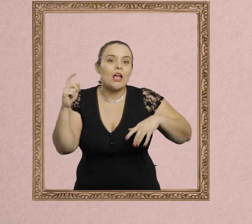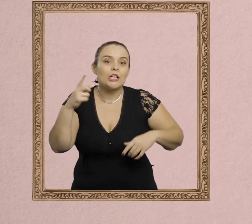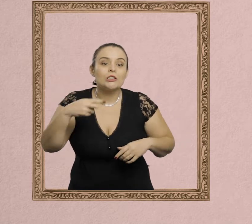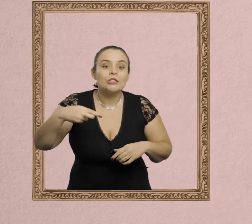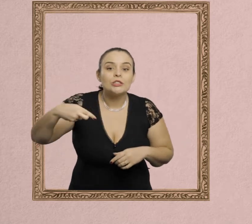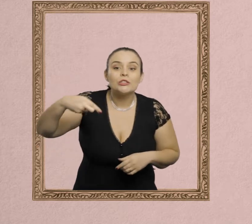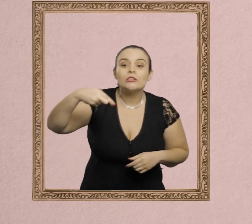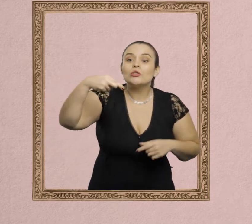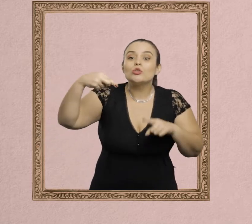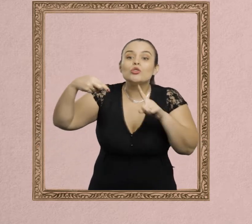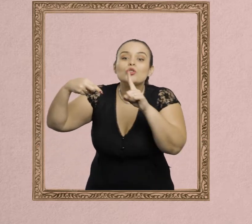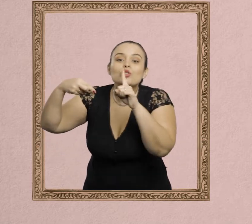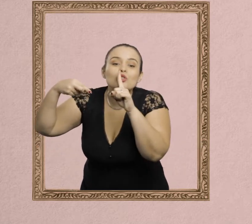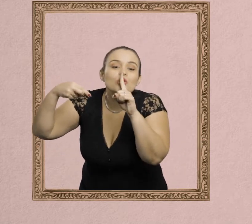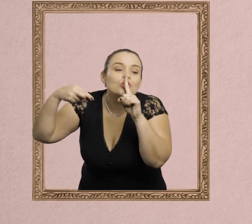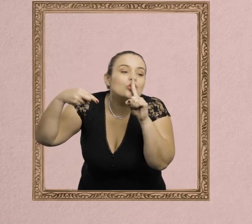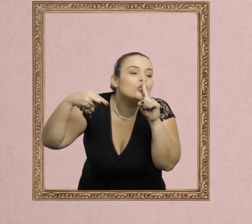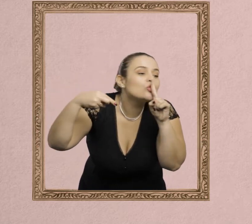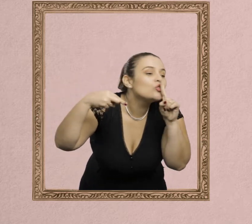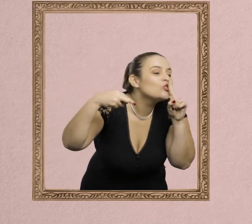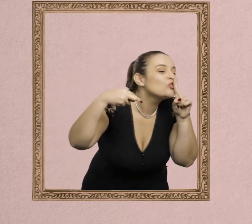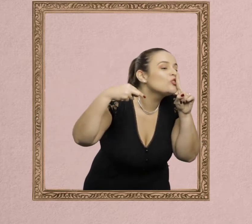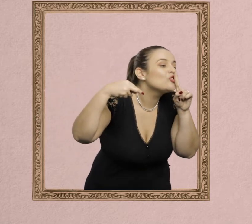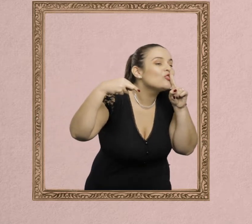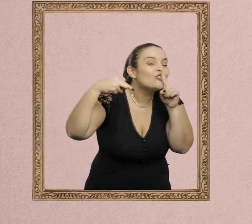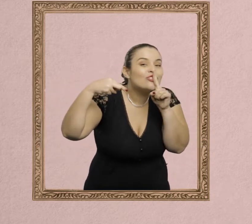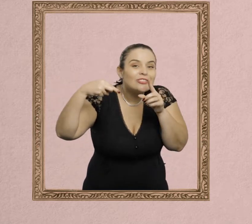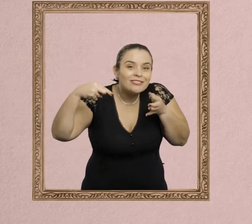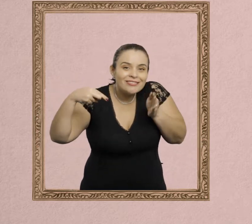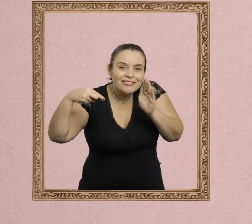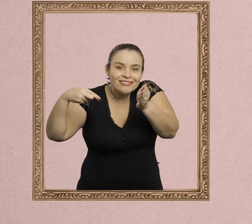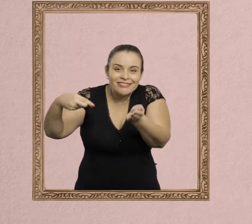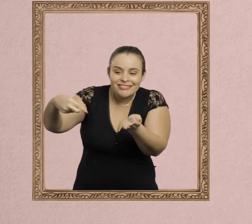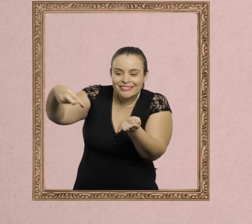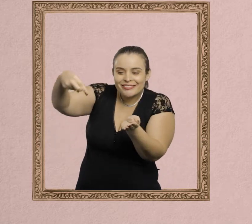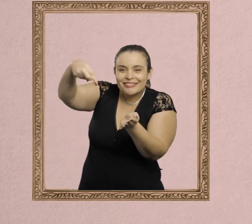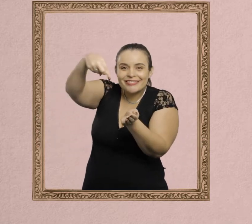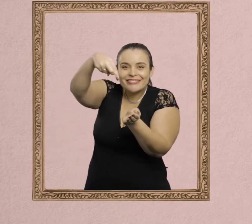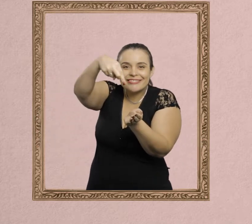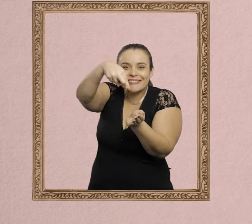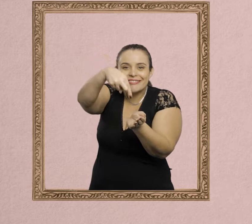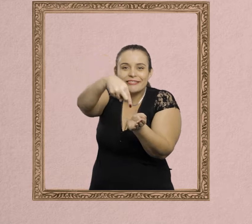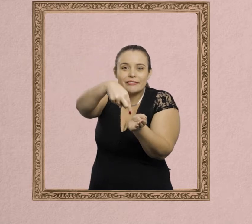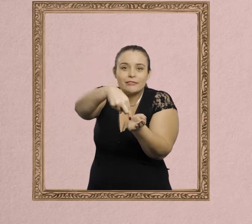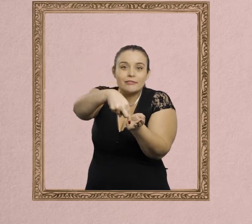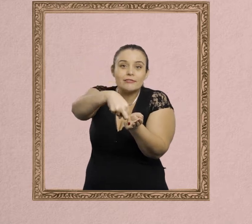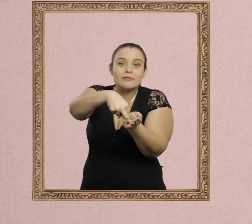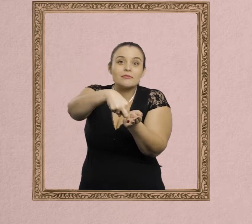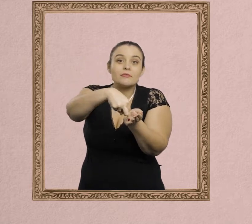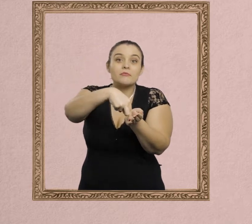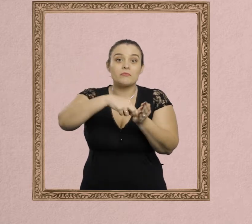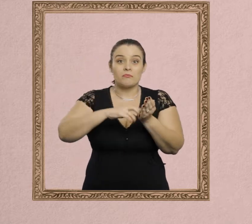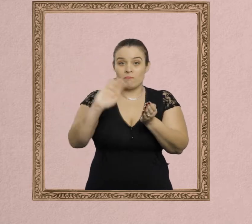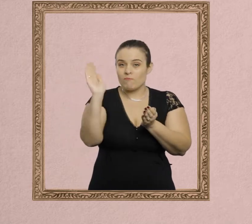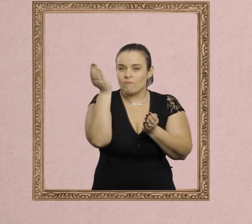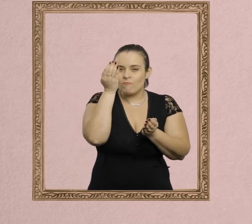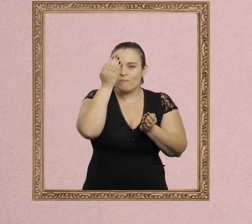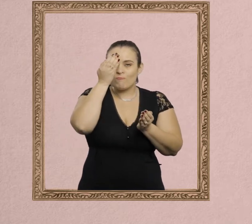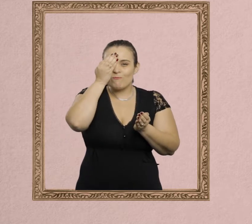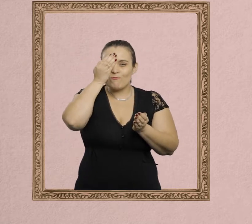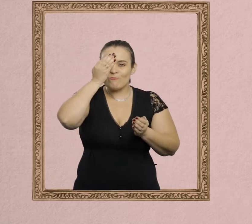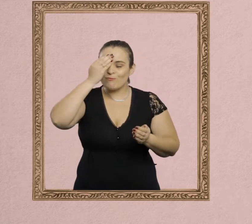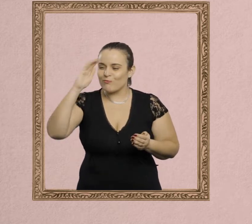meninos perdidos fazerem silêncio e subiu no navio. Um pirata apareceu na frente de